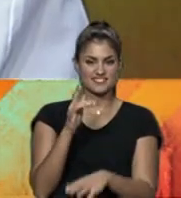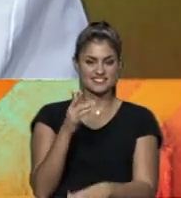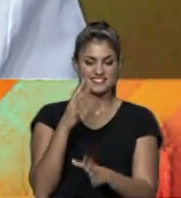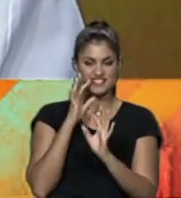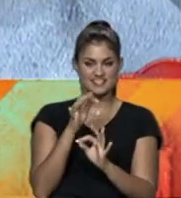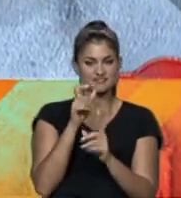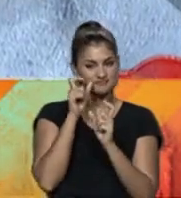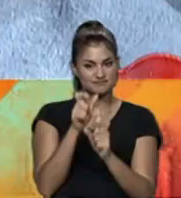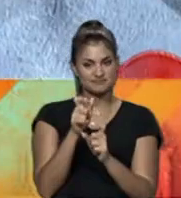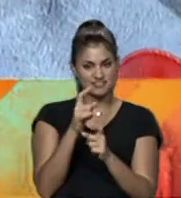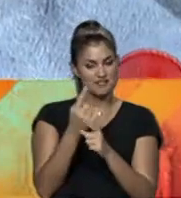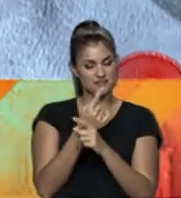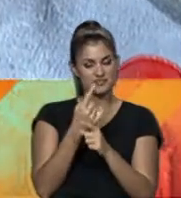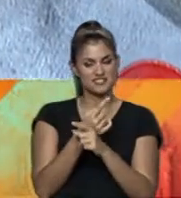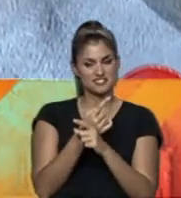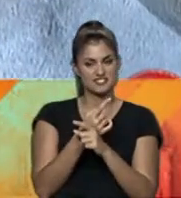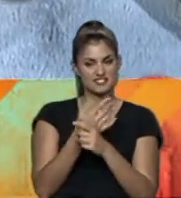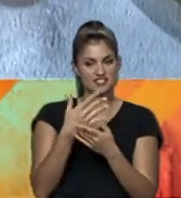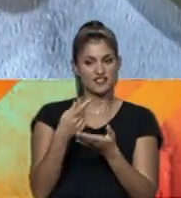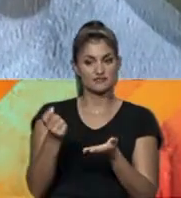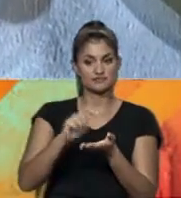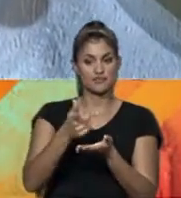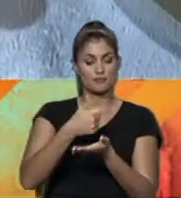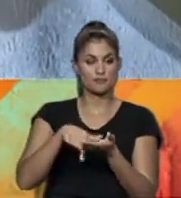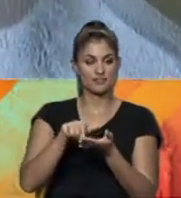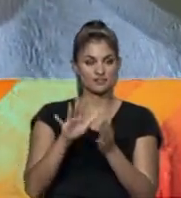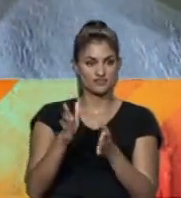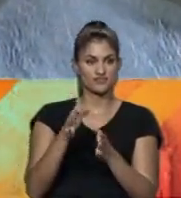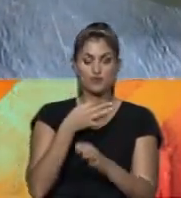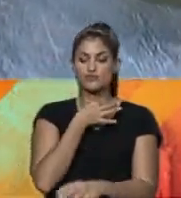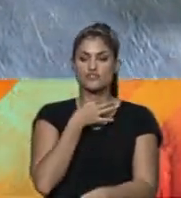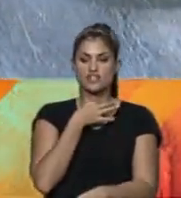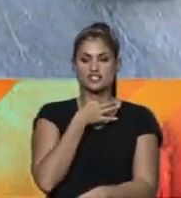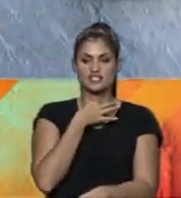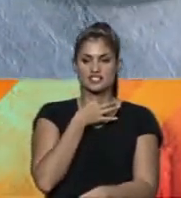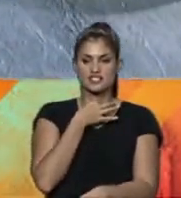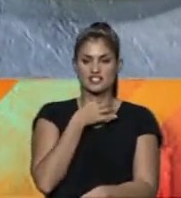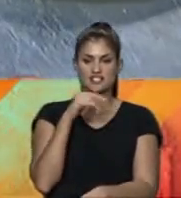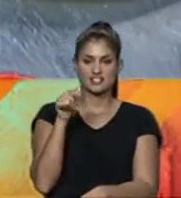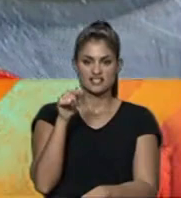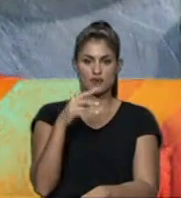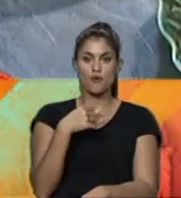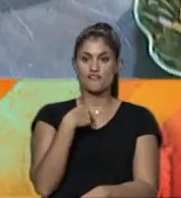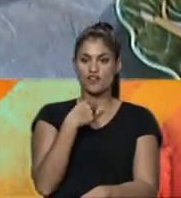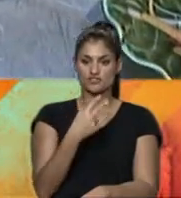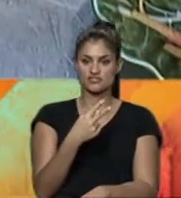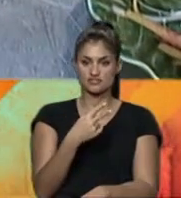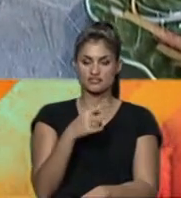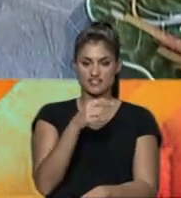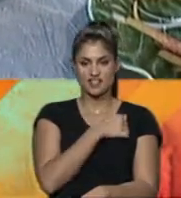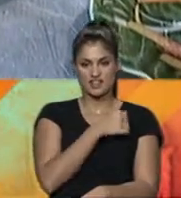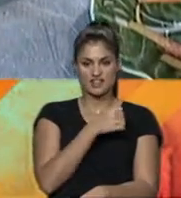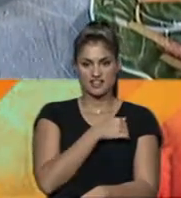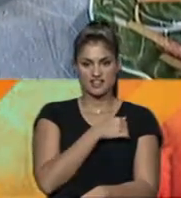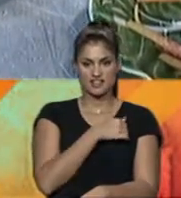Tu não retificaste com alguma coisa. Vamos empratar, por favor, que já temos ali os nossos fadistas Vamos então. Com a voz. E então lá em casa